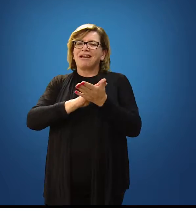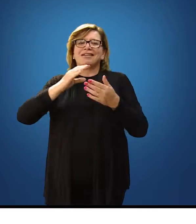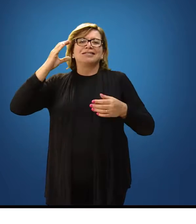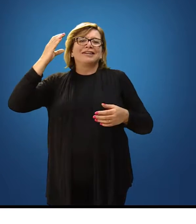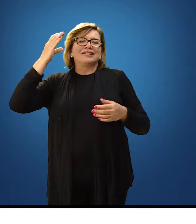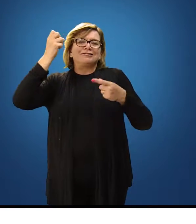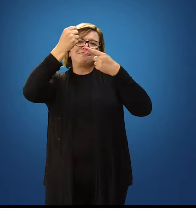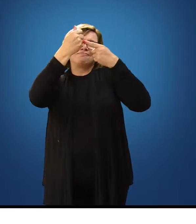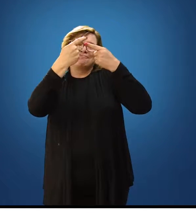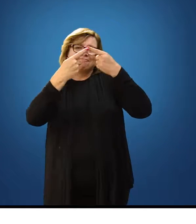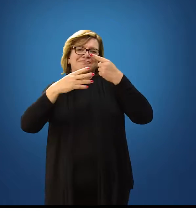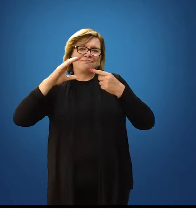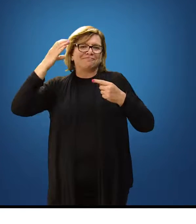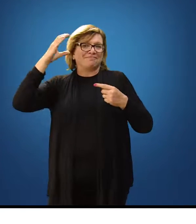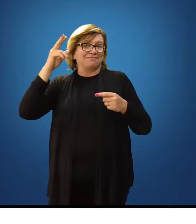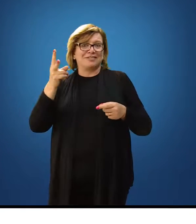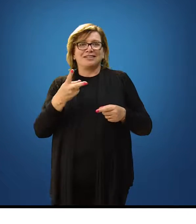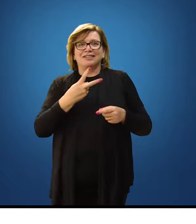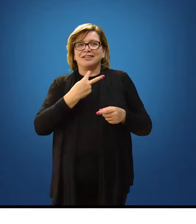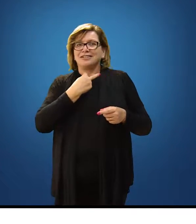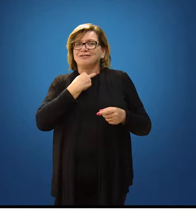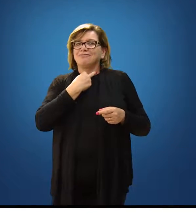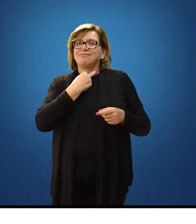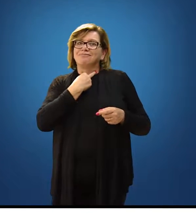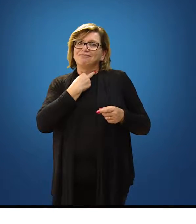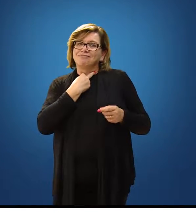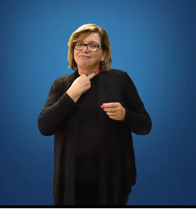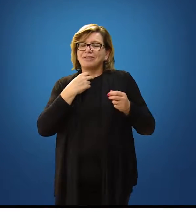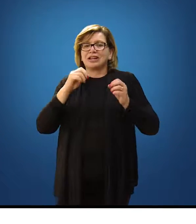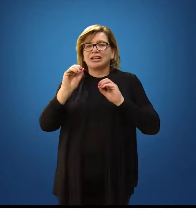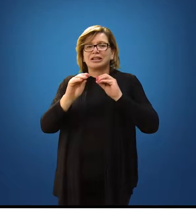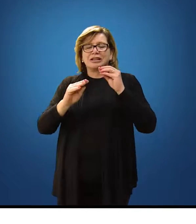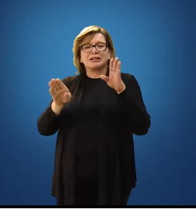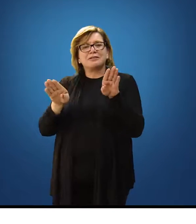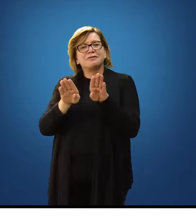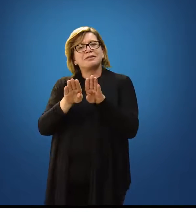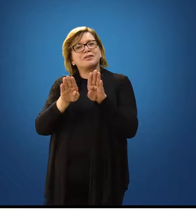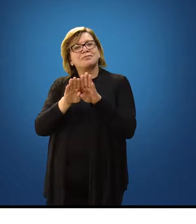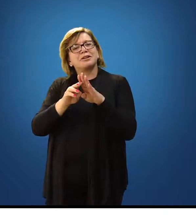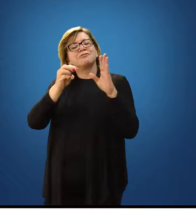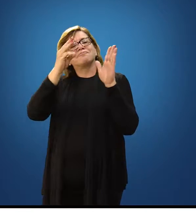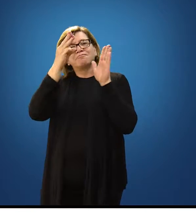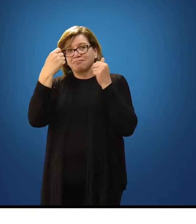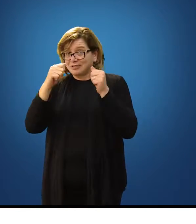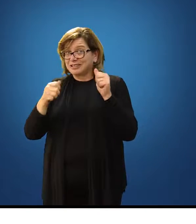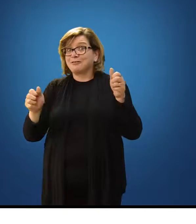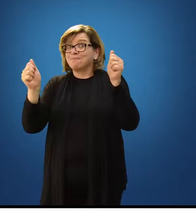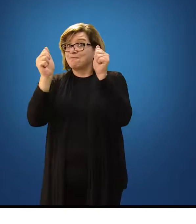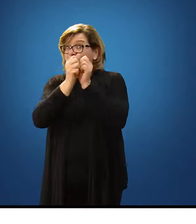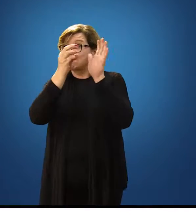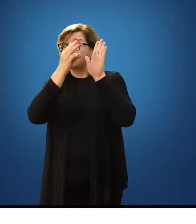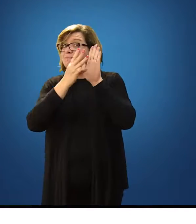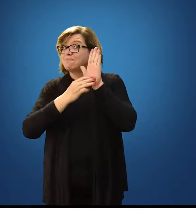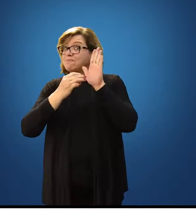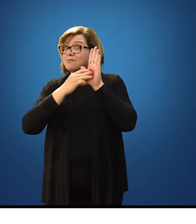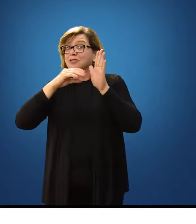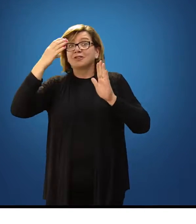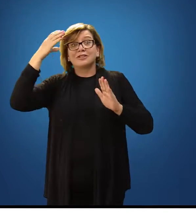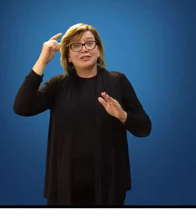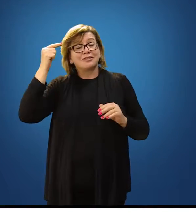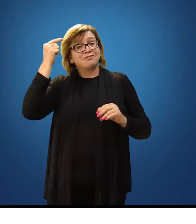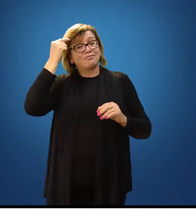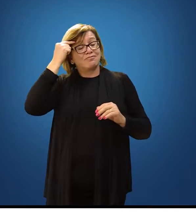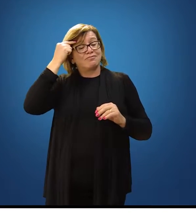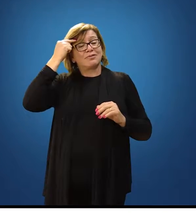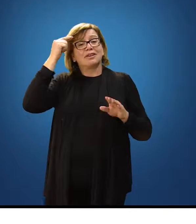alguma característica ou envolvimento com o método científico, lógico e racional de